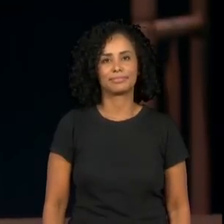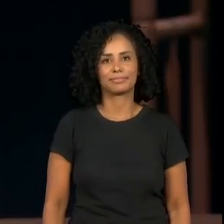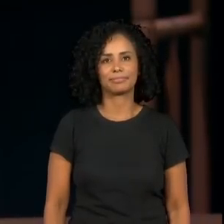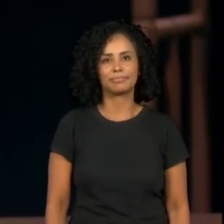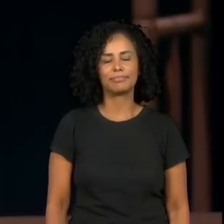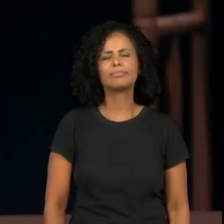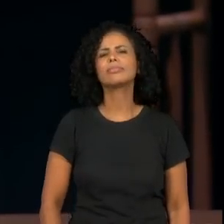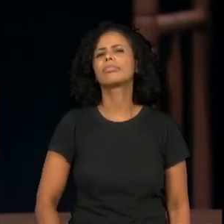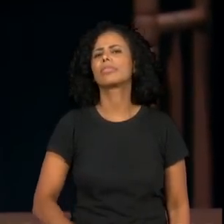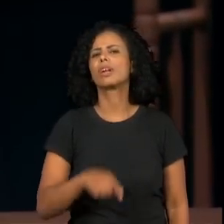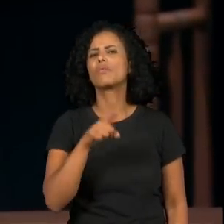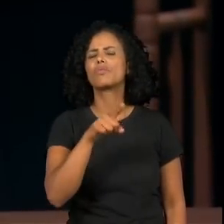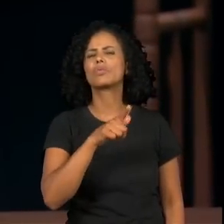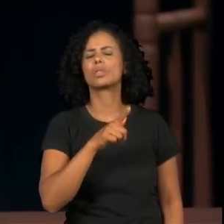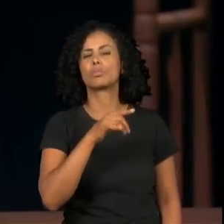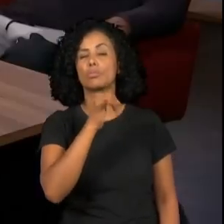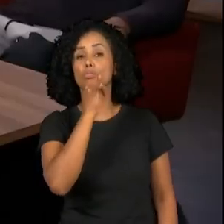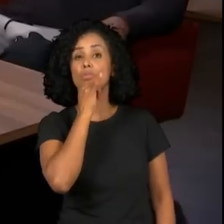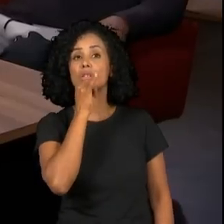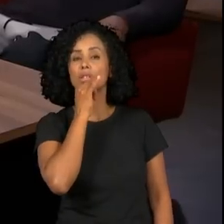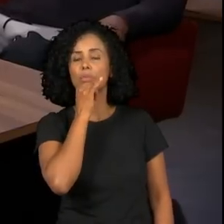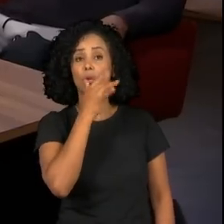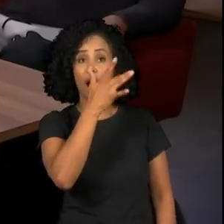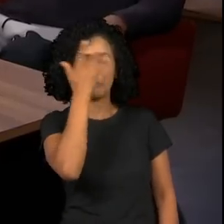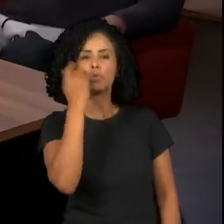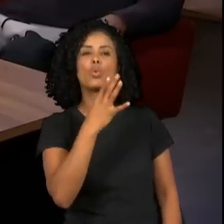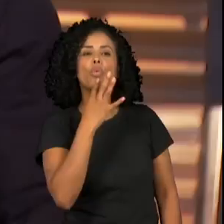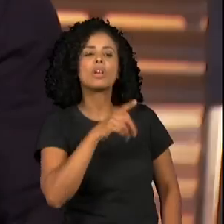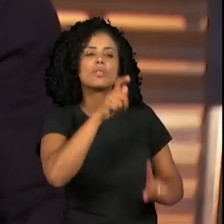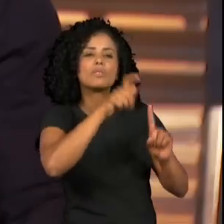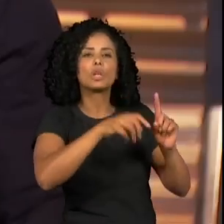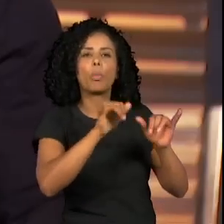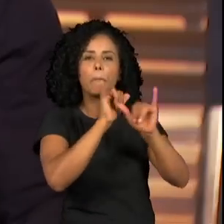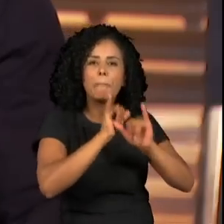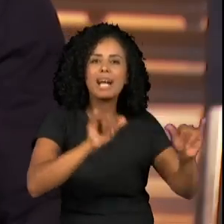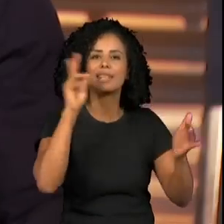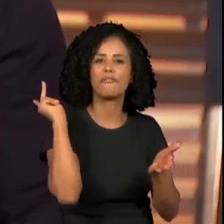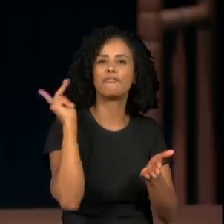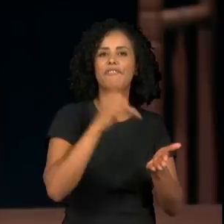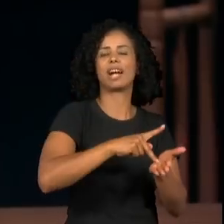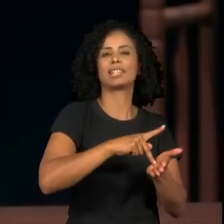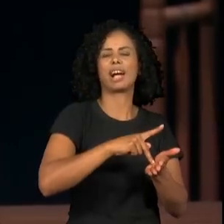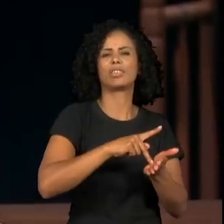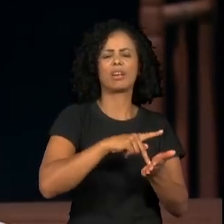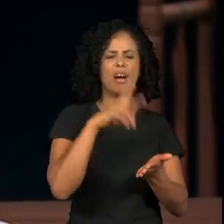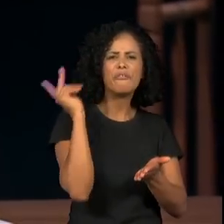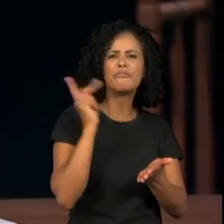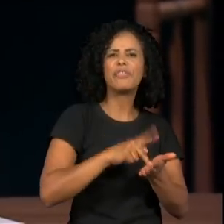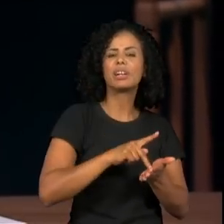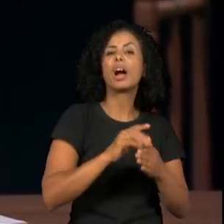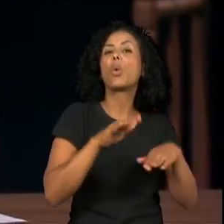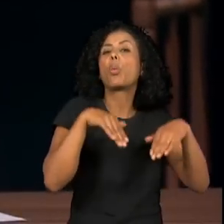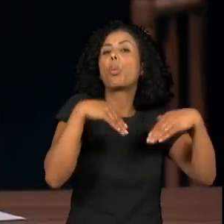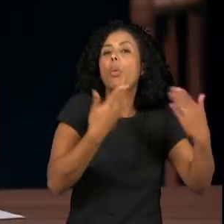Você tem o conhecido rótulo de MV, Mensageiro da Verdade. Qual é a verdade que você nos